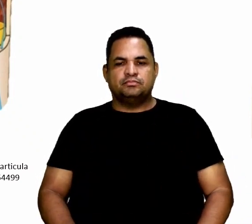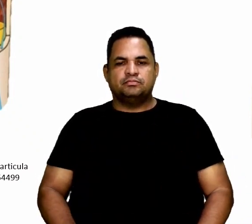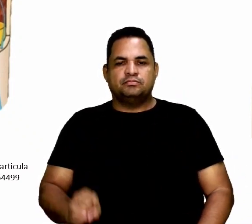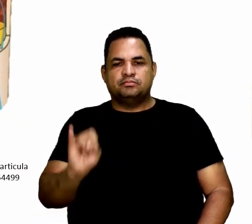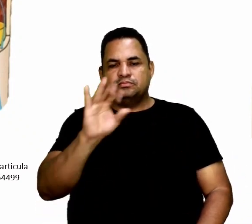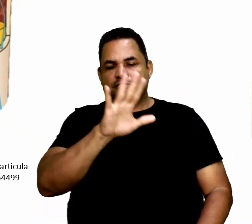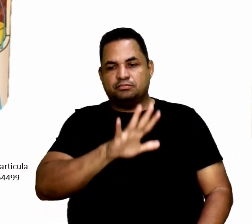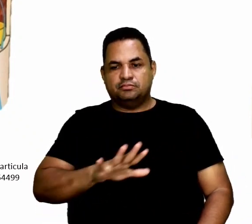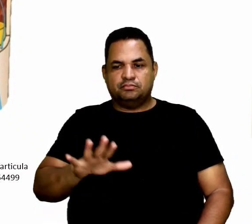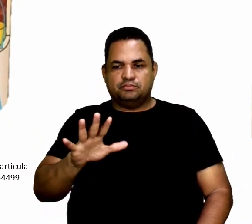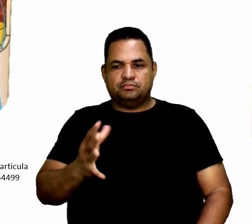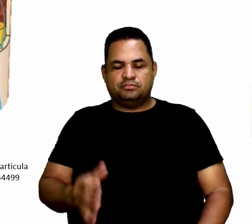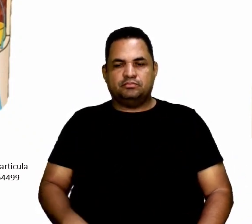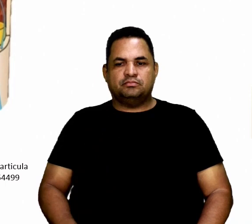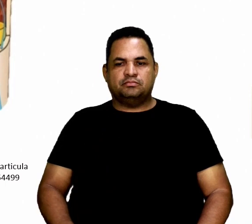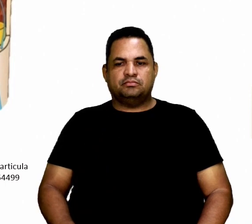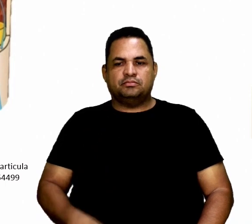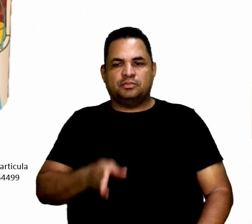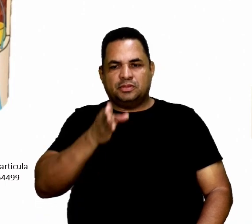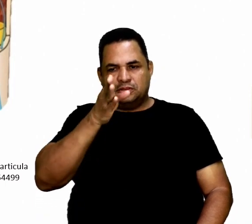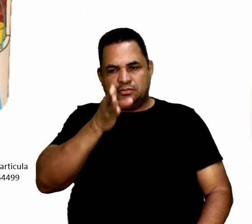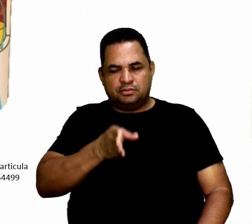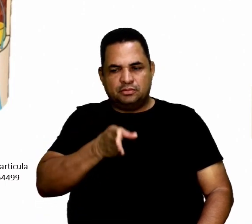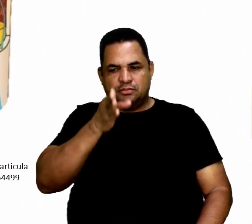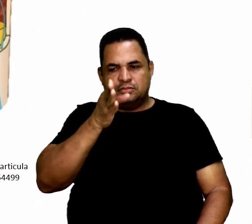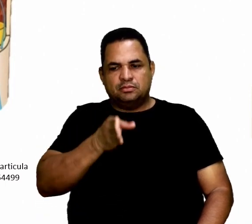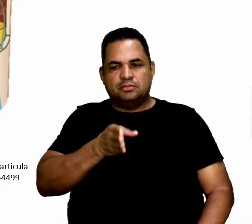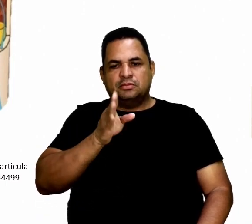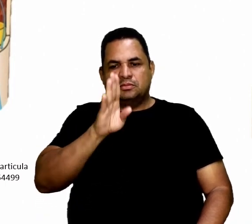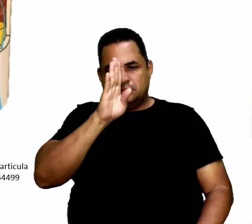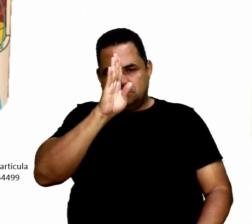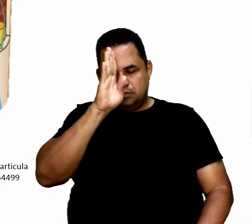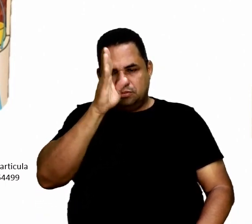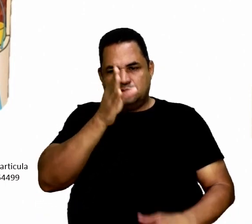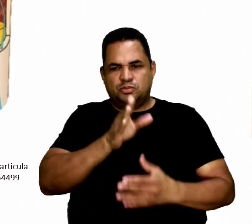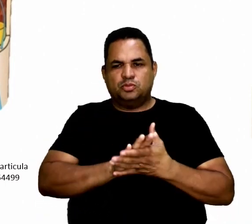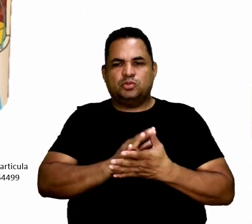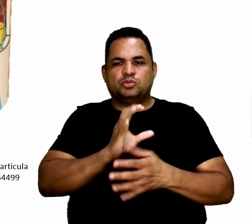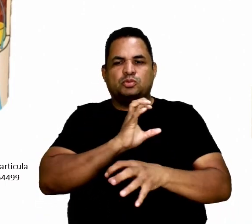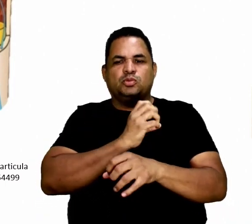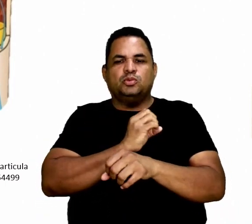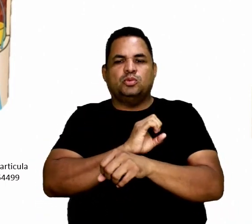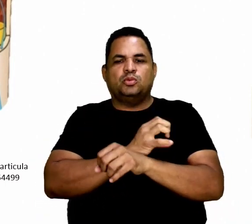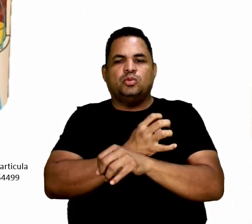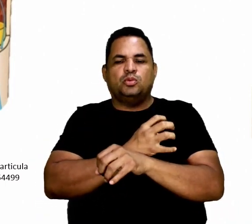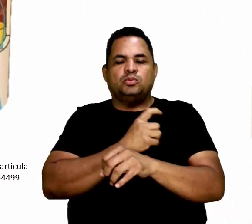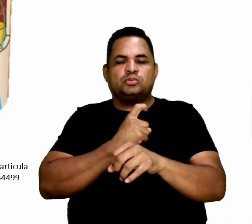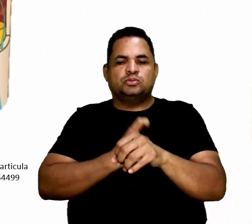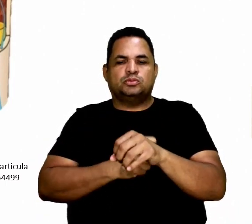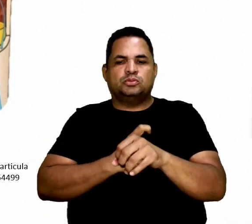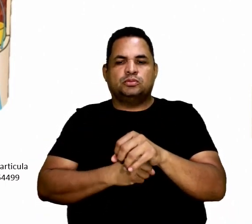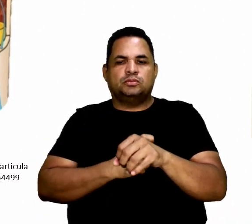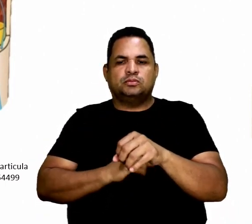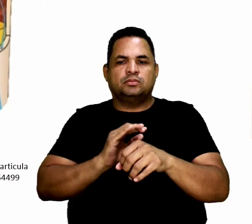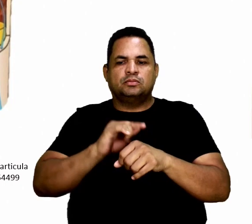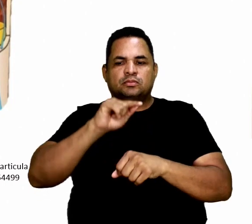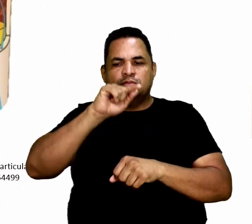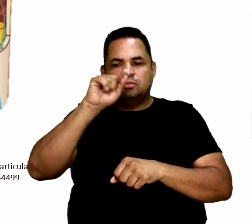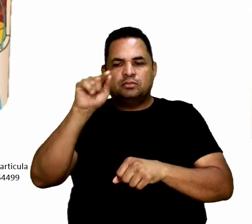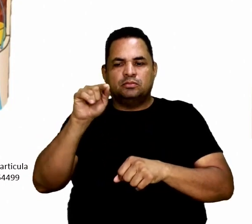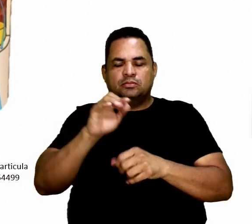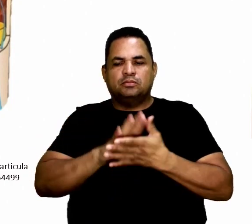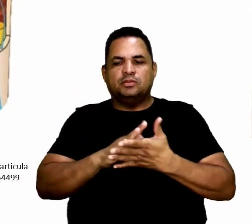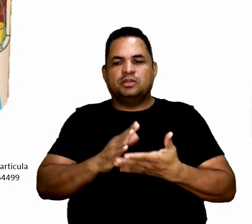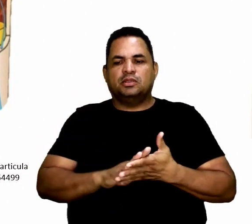no centro do osso, né, na parte intermediária entre as cabecinhas, vamos dizer assim, que a gente chama de epífises, a gente tem a medula